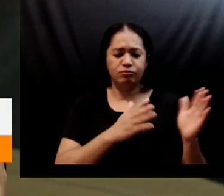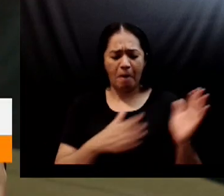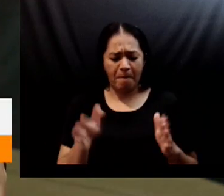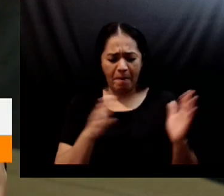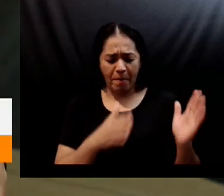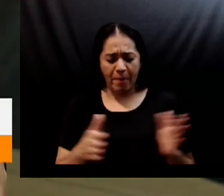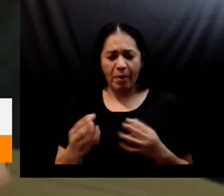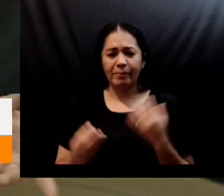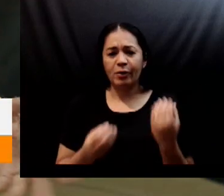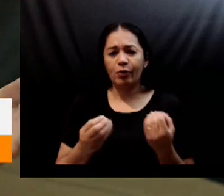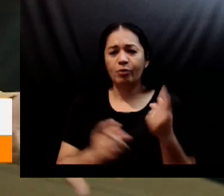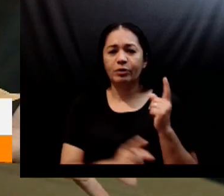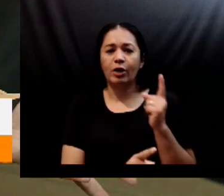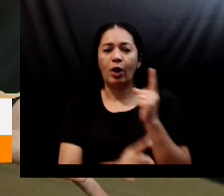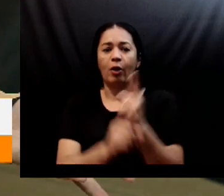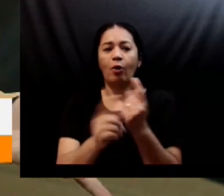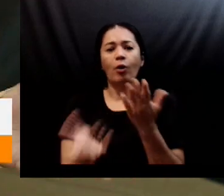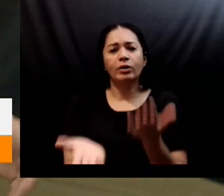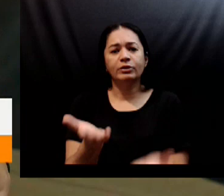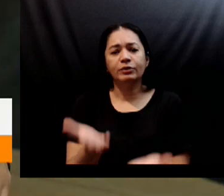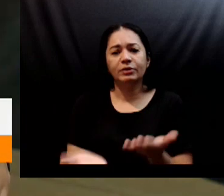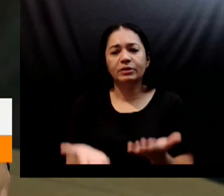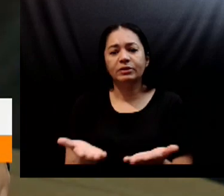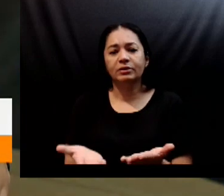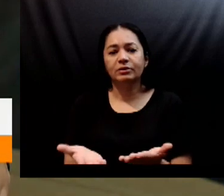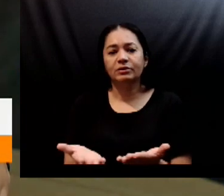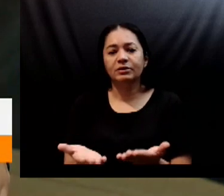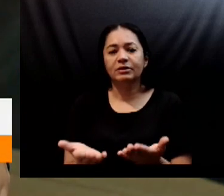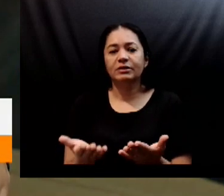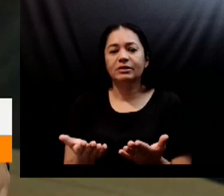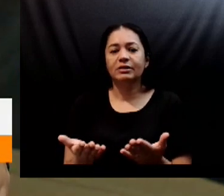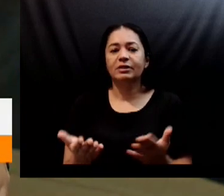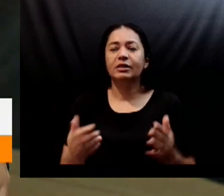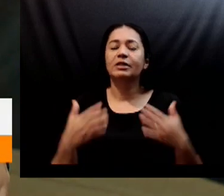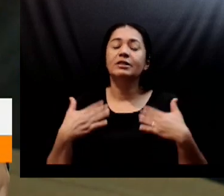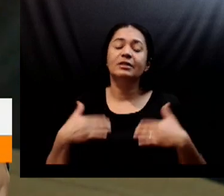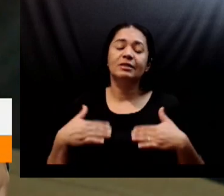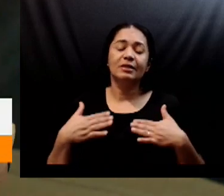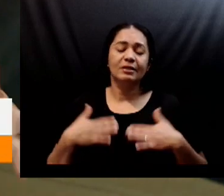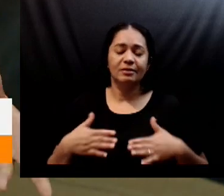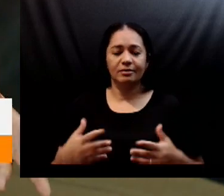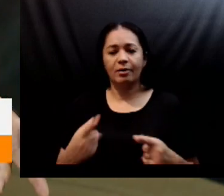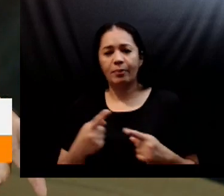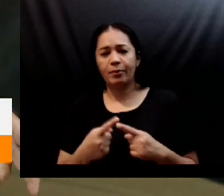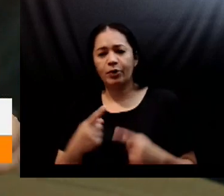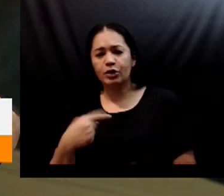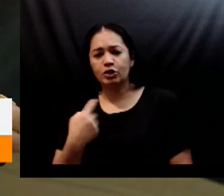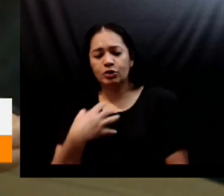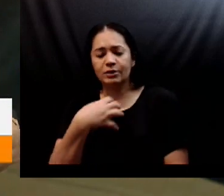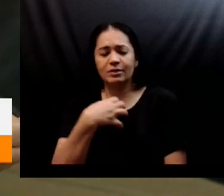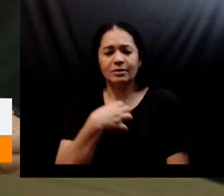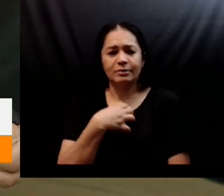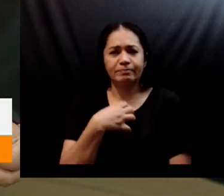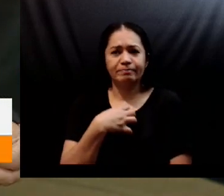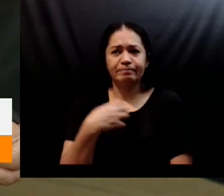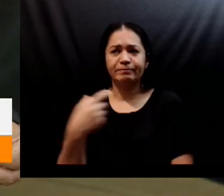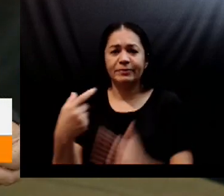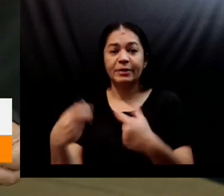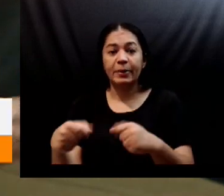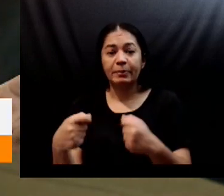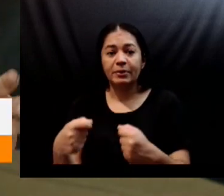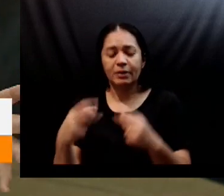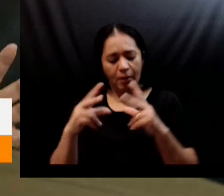equilíbrio e não fazer nada? Por que que a gente sente que a gente precisa merecer